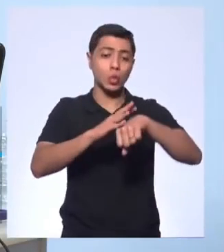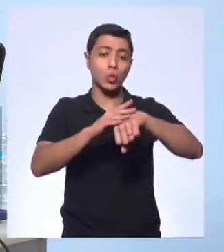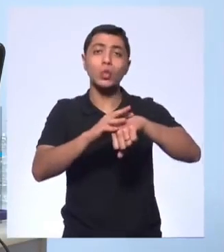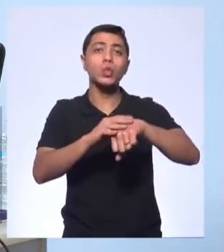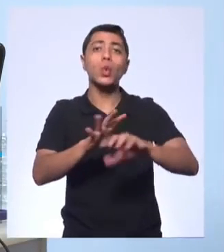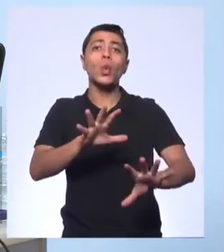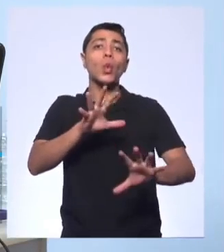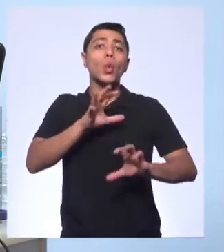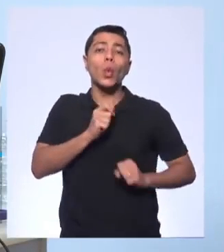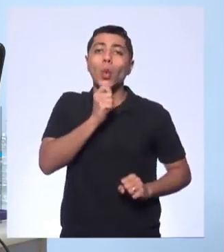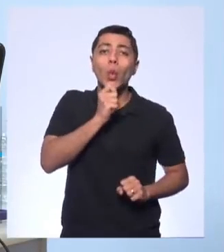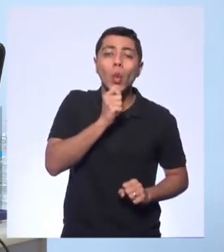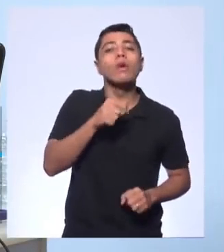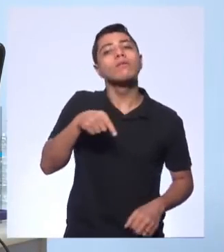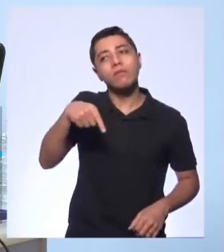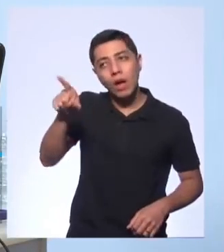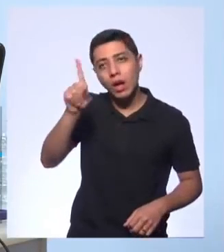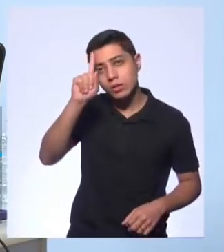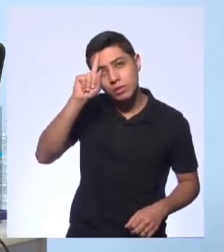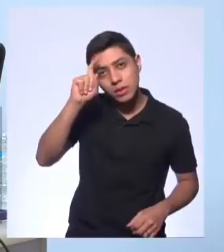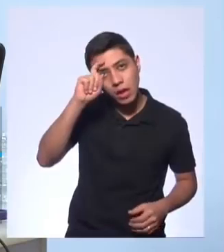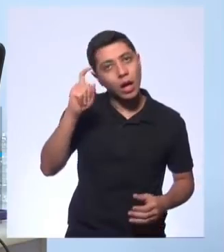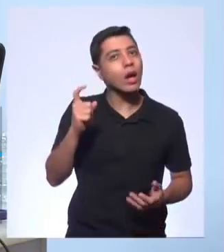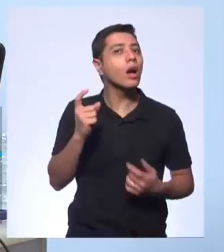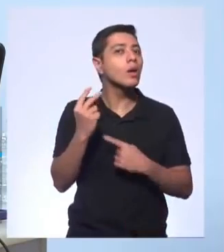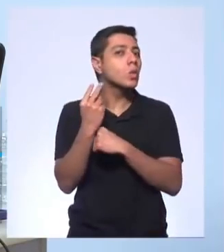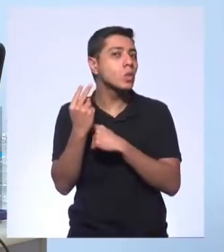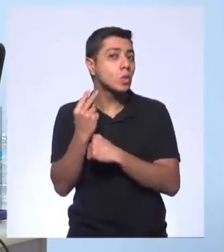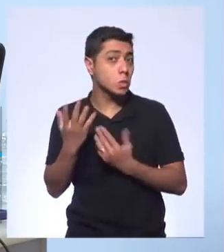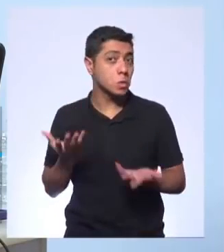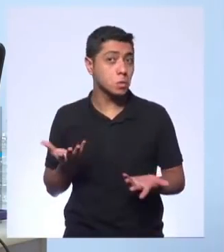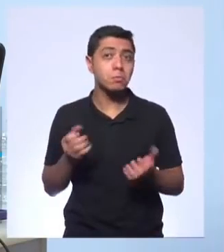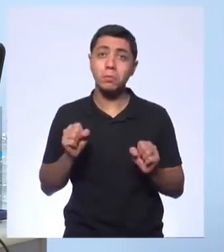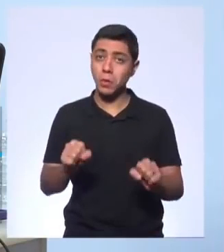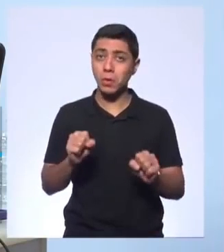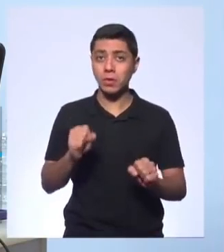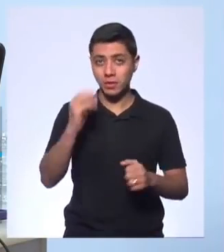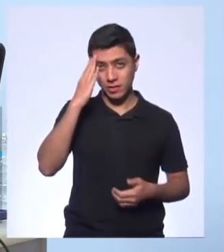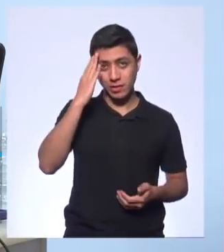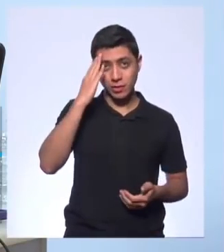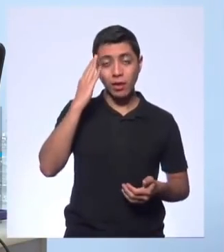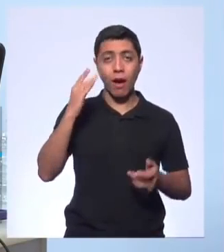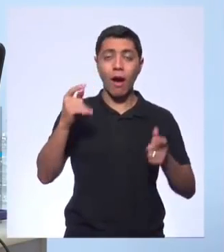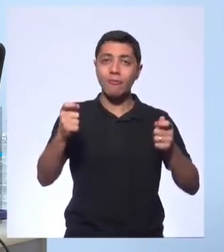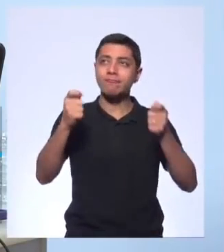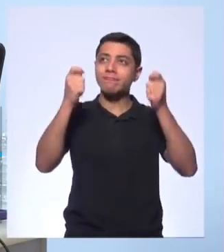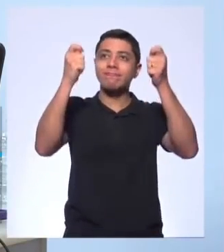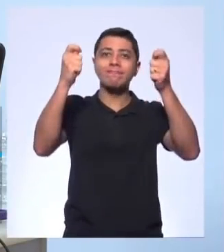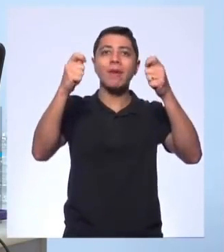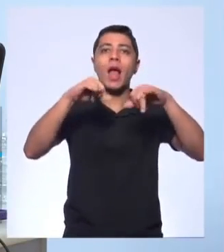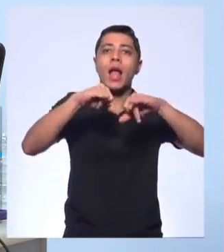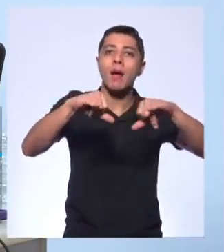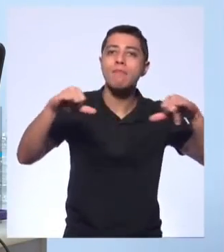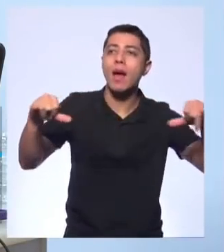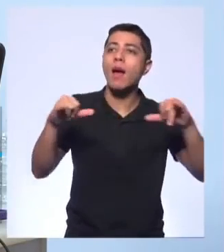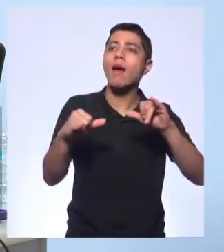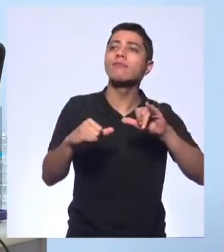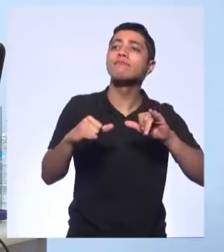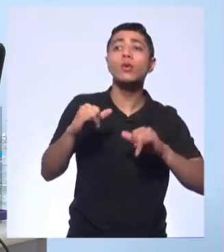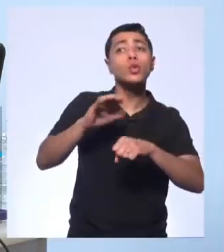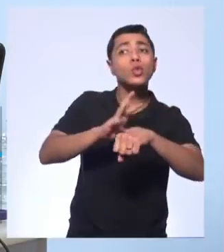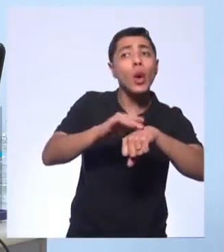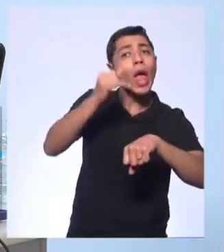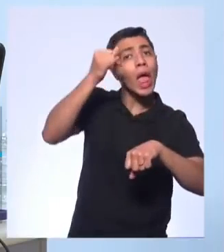gente acolher o indivíduo, de evitar, com campanhas de prevenção, determinada doença. Então,